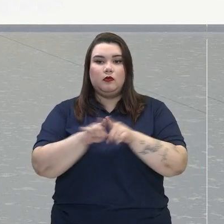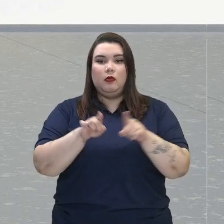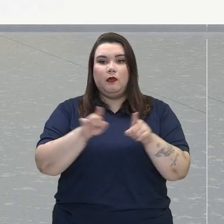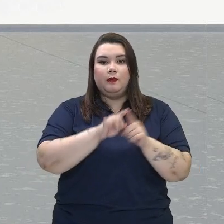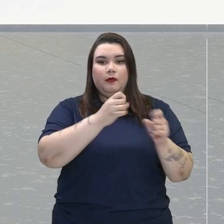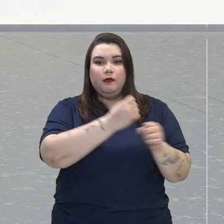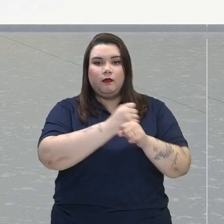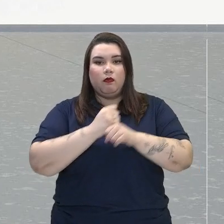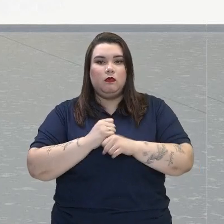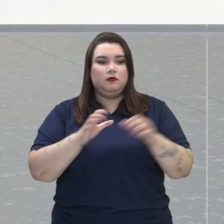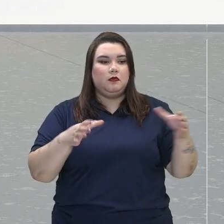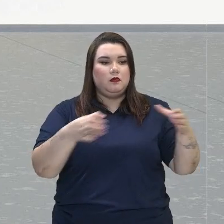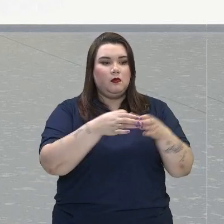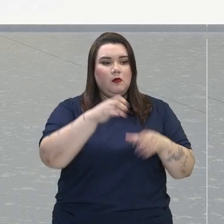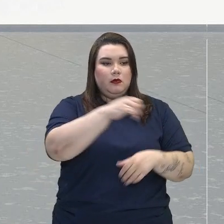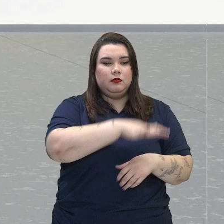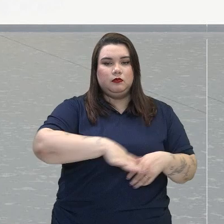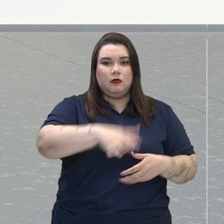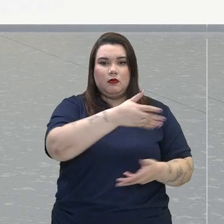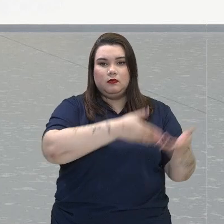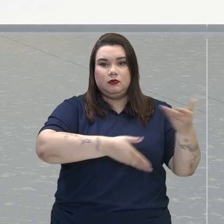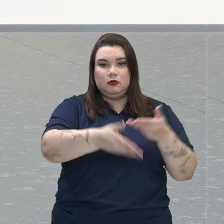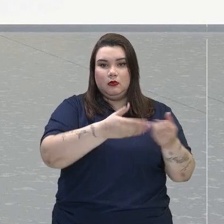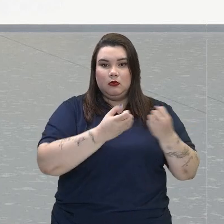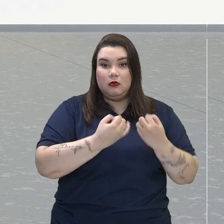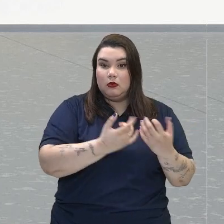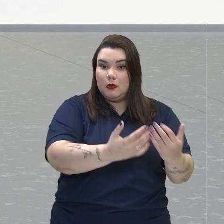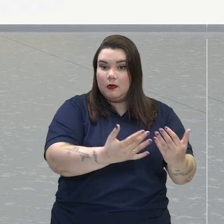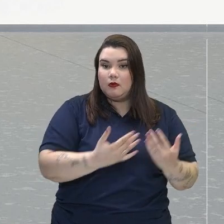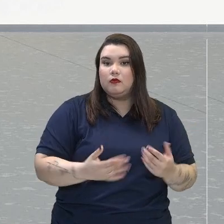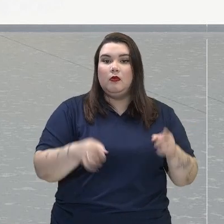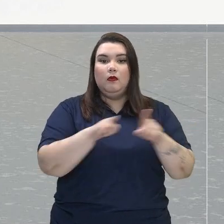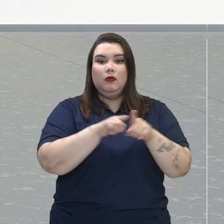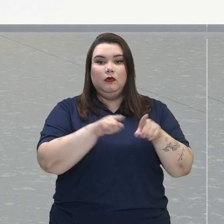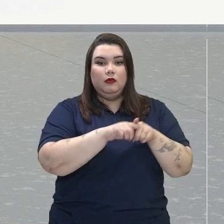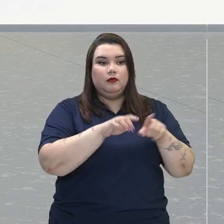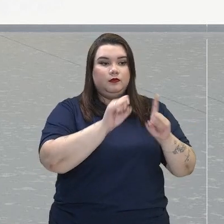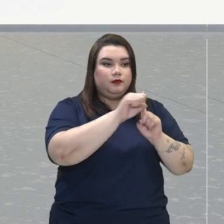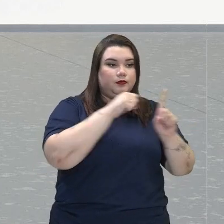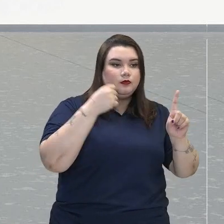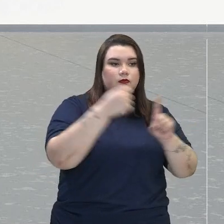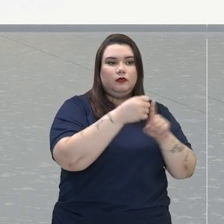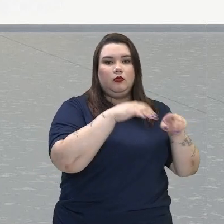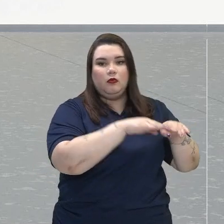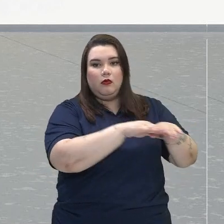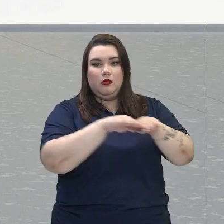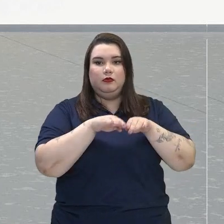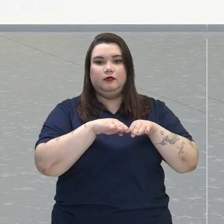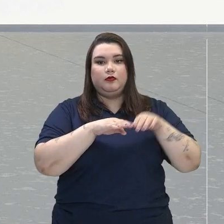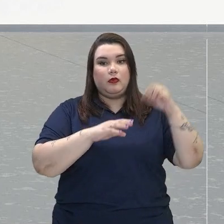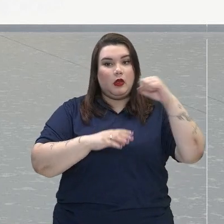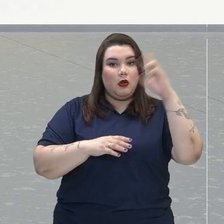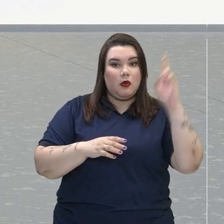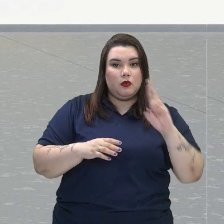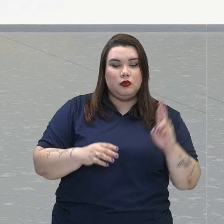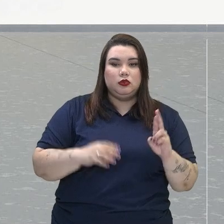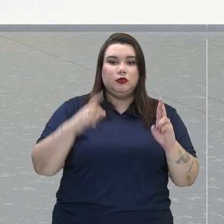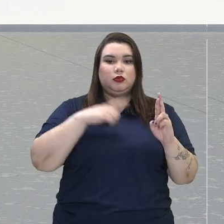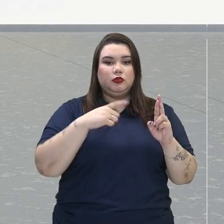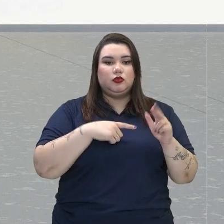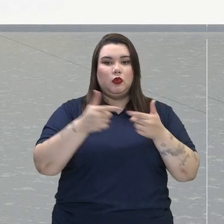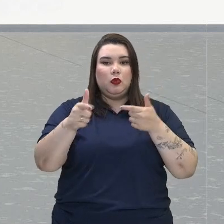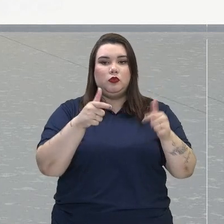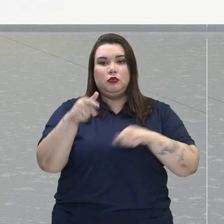propriedade coletiva dos meios de produção e na igualdade social. A União Soviética, juntamente com os